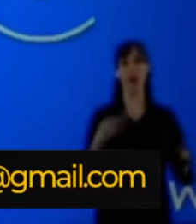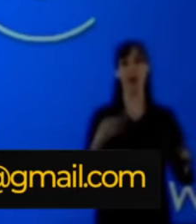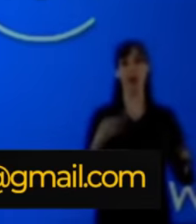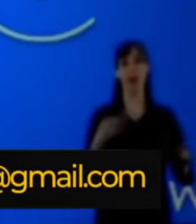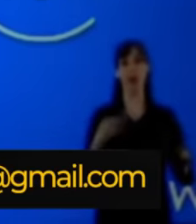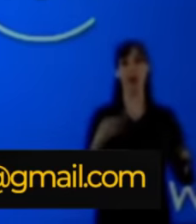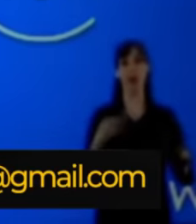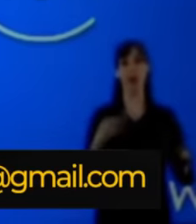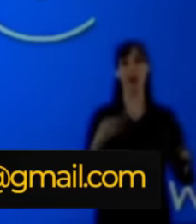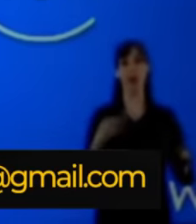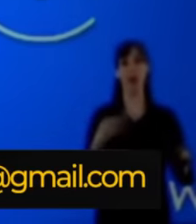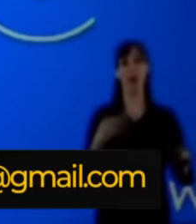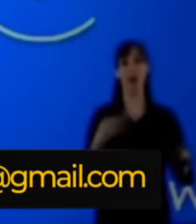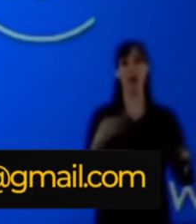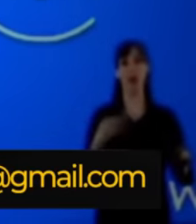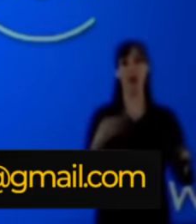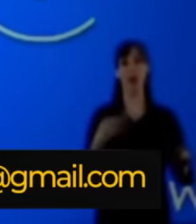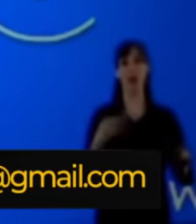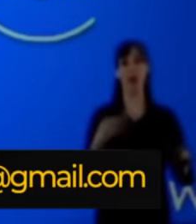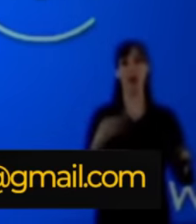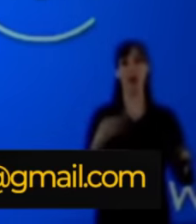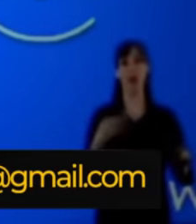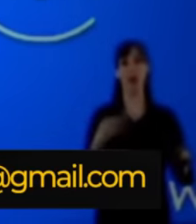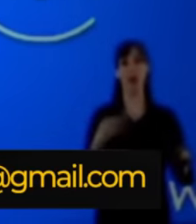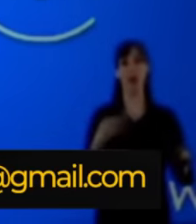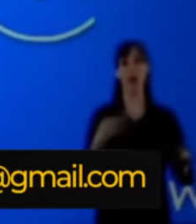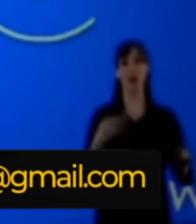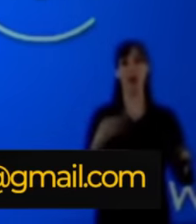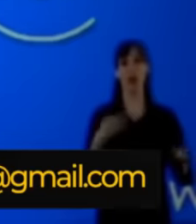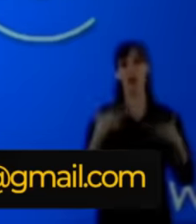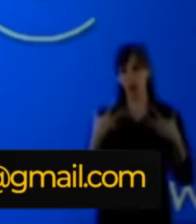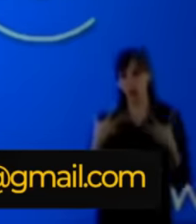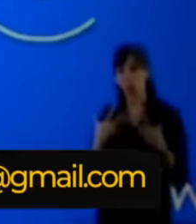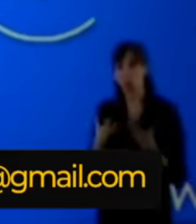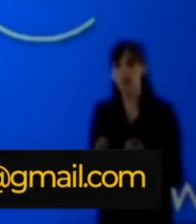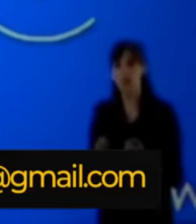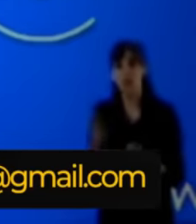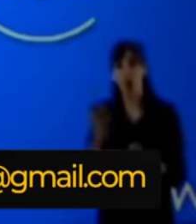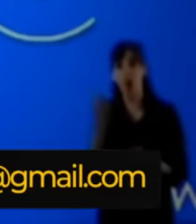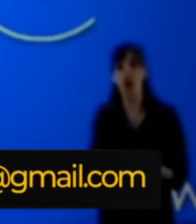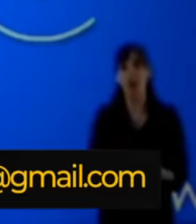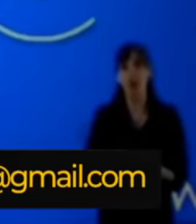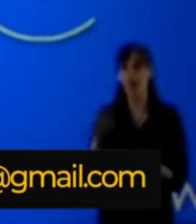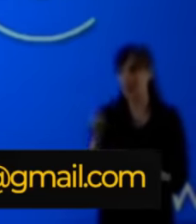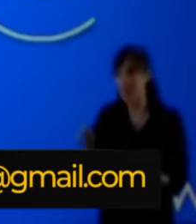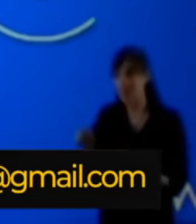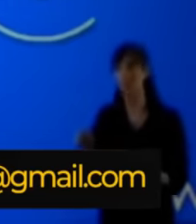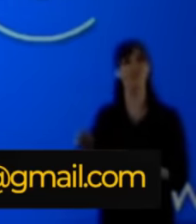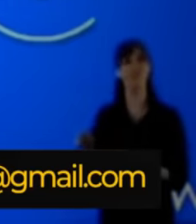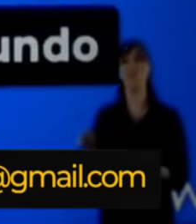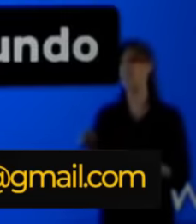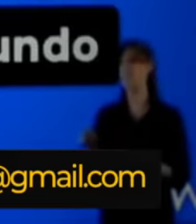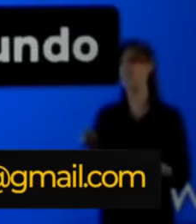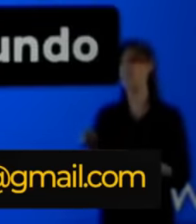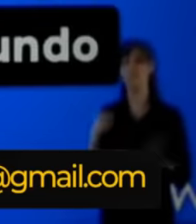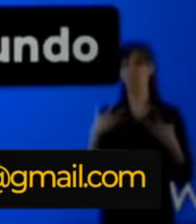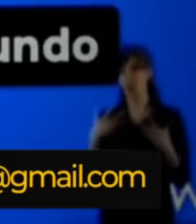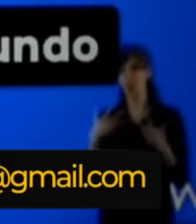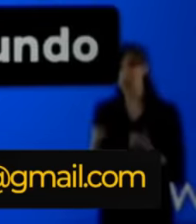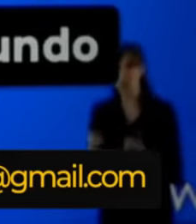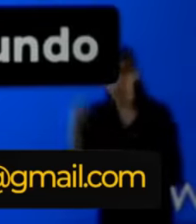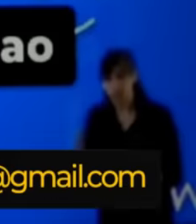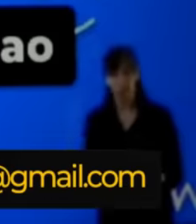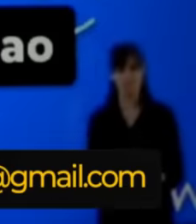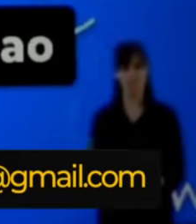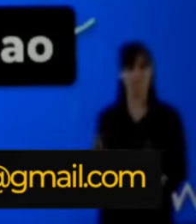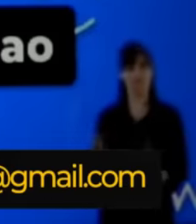porque supostamente aqueles que querem defender os valores ocidentais se encontra cooptado por uma visão do mundo que